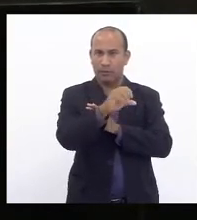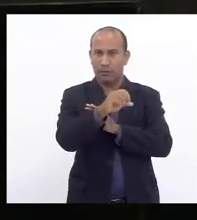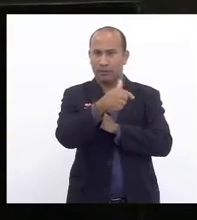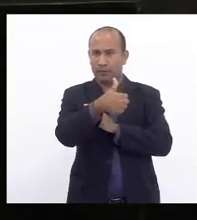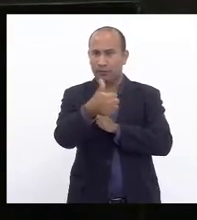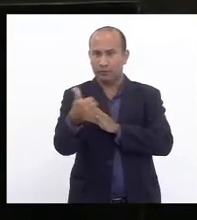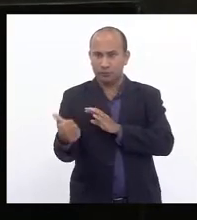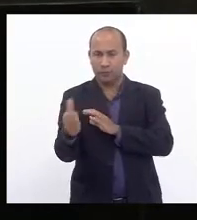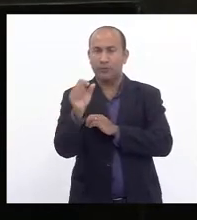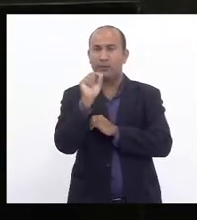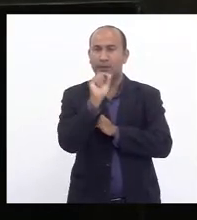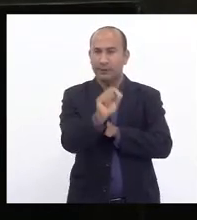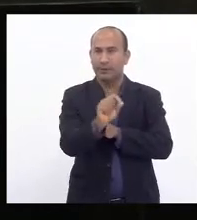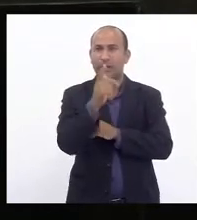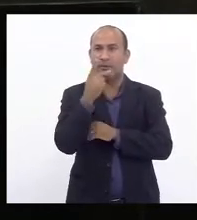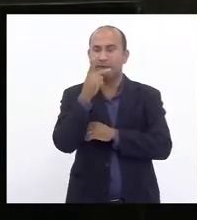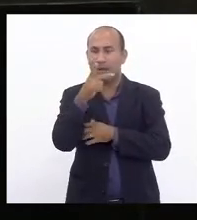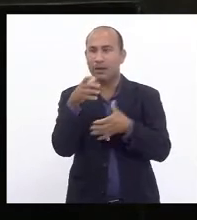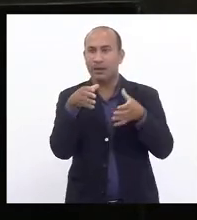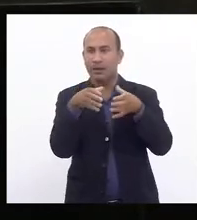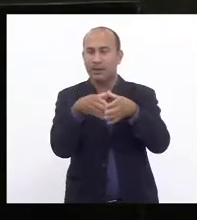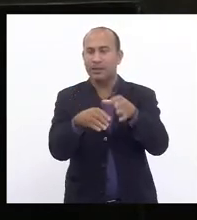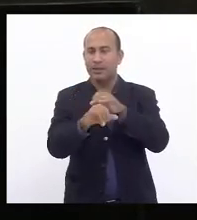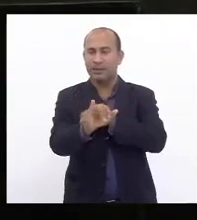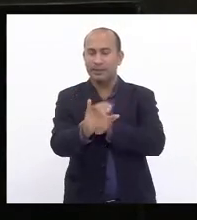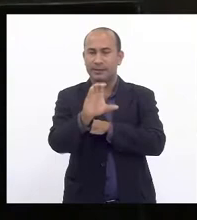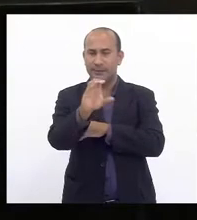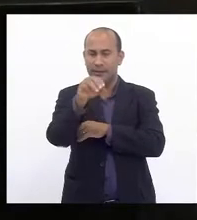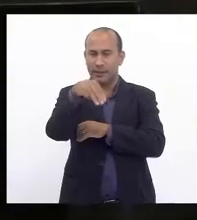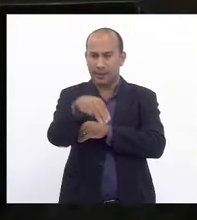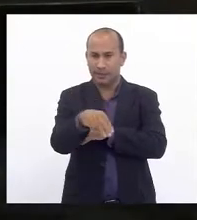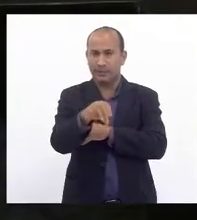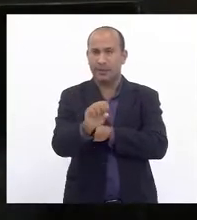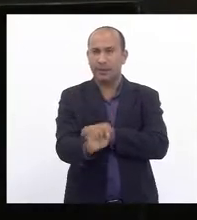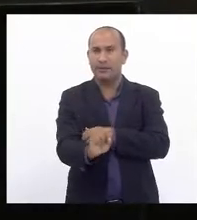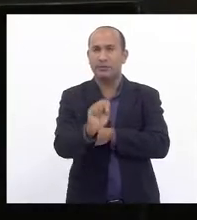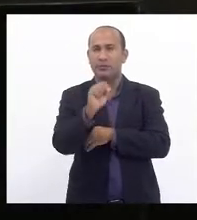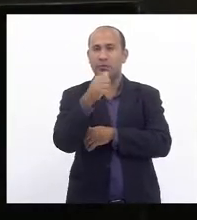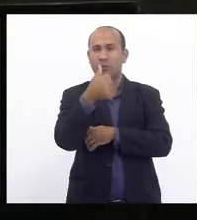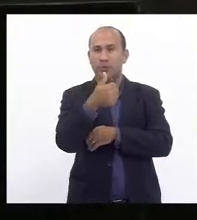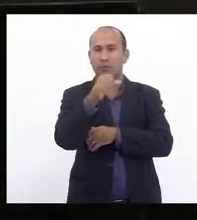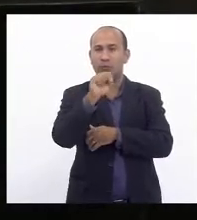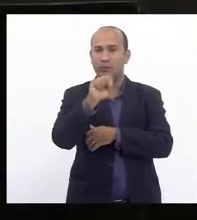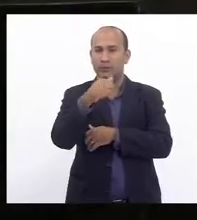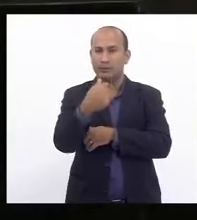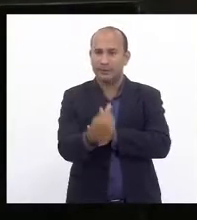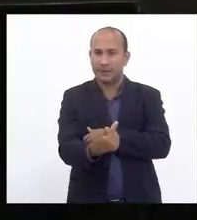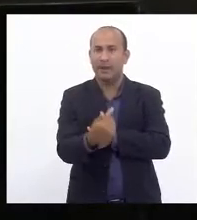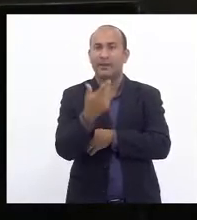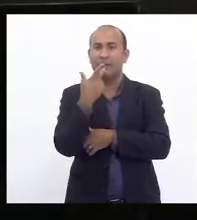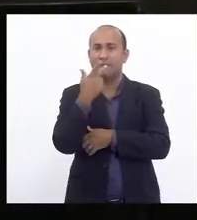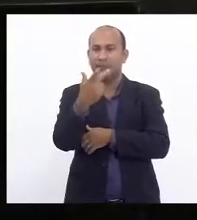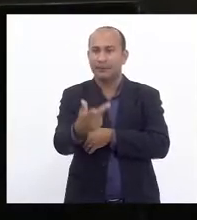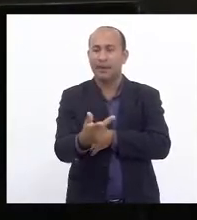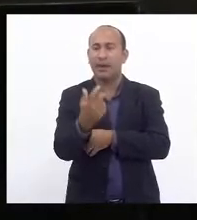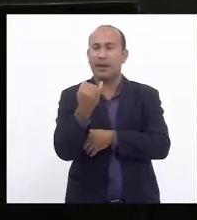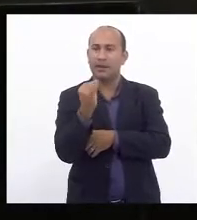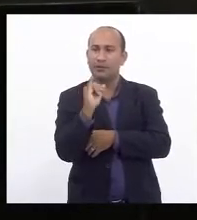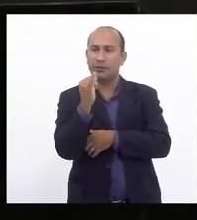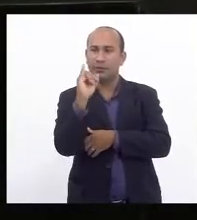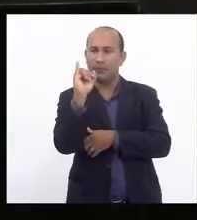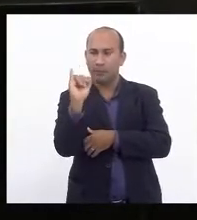que internaliza o convênio ICMS 187, que concede a isenção de imposto